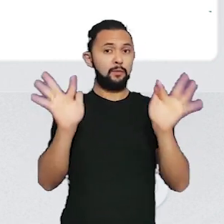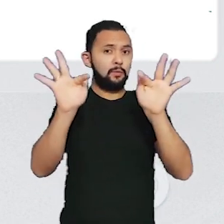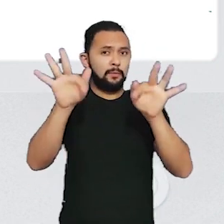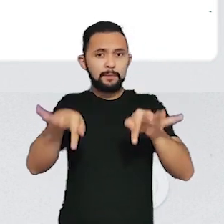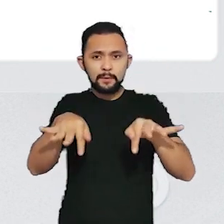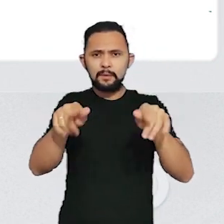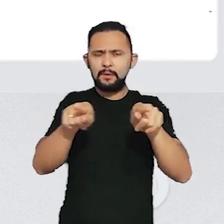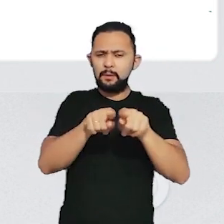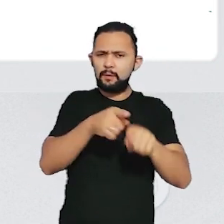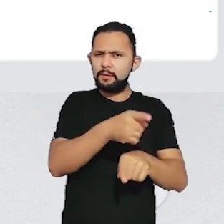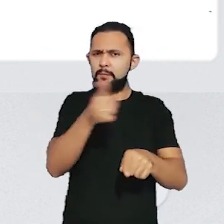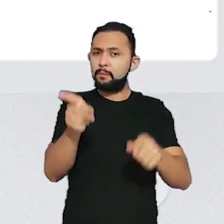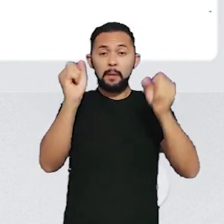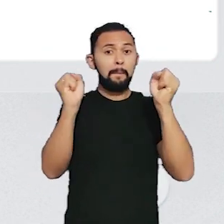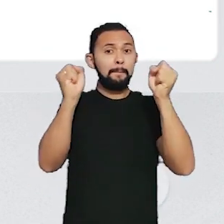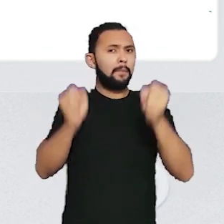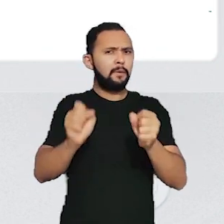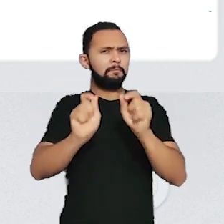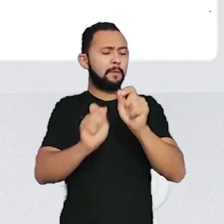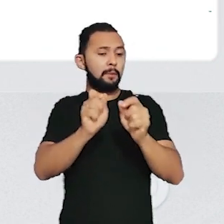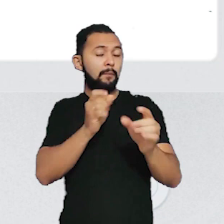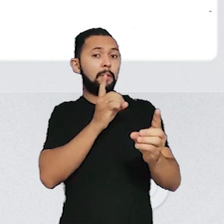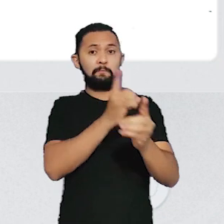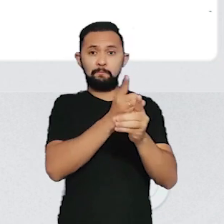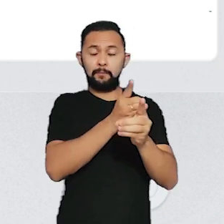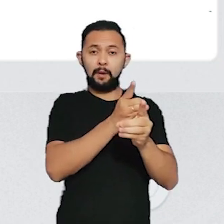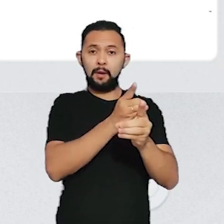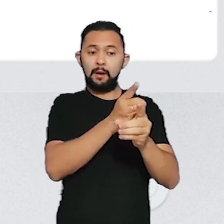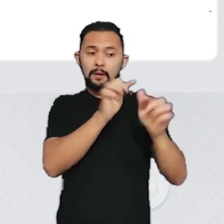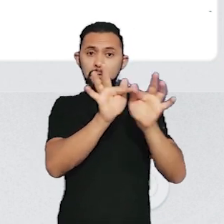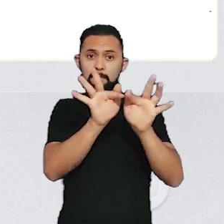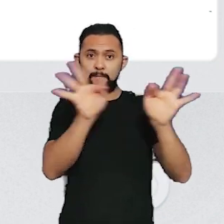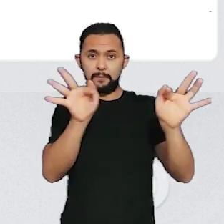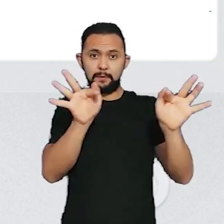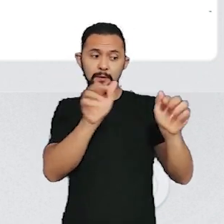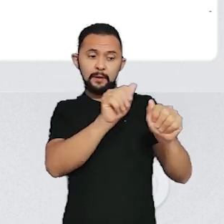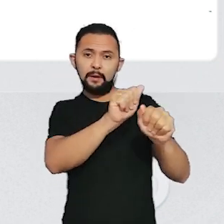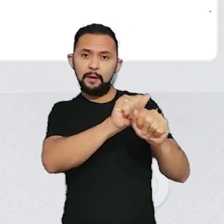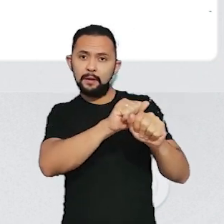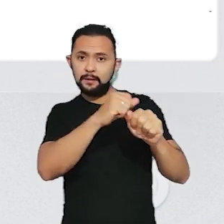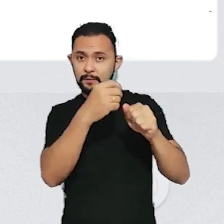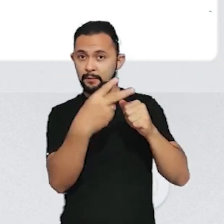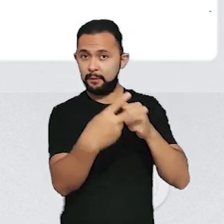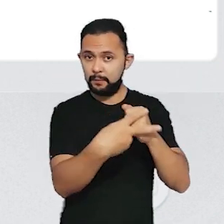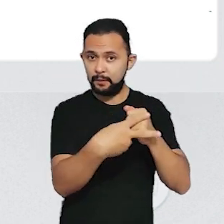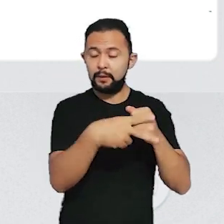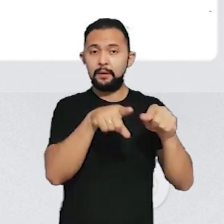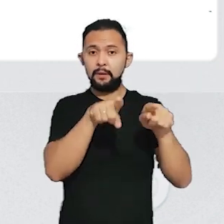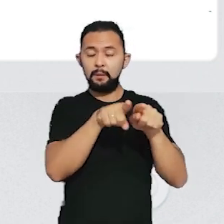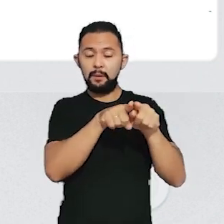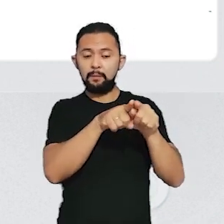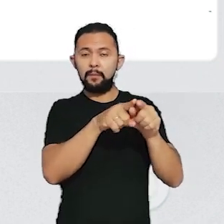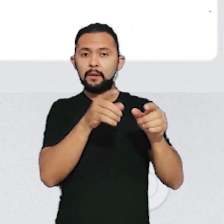aula, você vai ser capaz de identificar as orações adverbiais. Então, dentro de um contexto, você vai ser capaz de